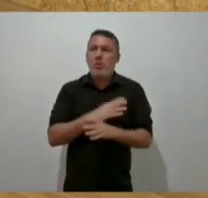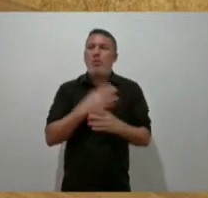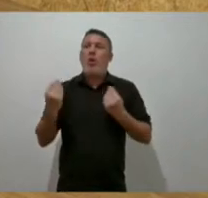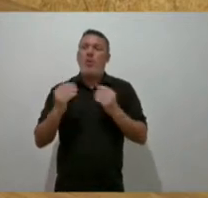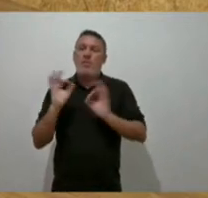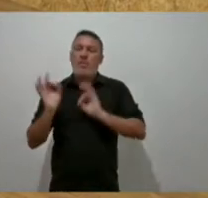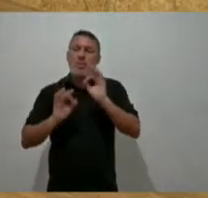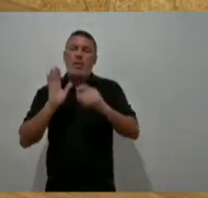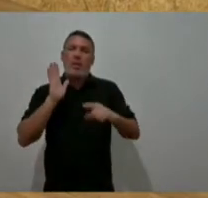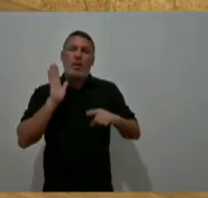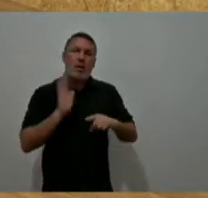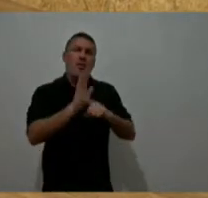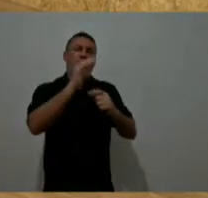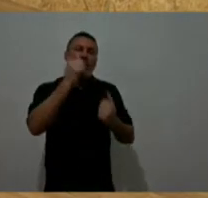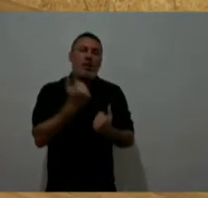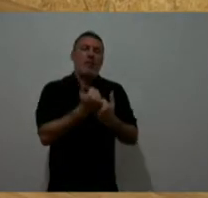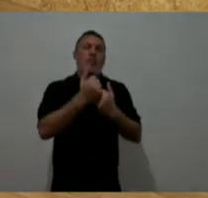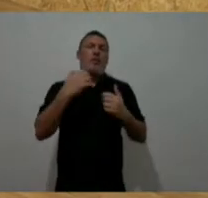Bom dia, governador.